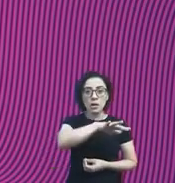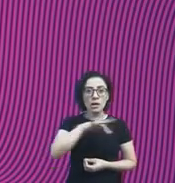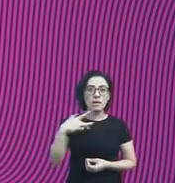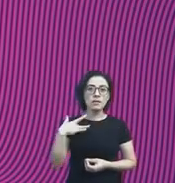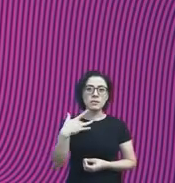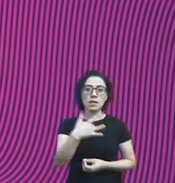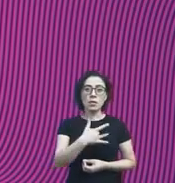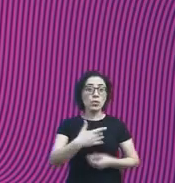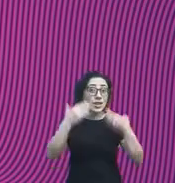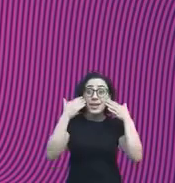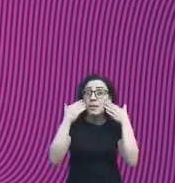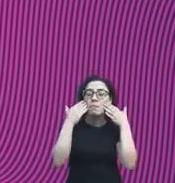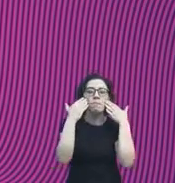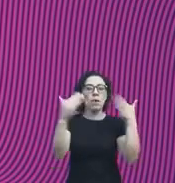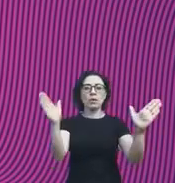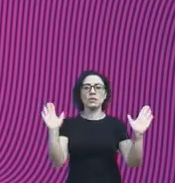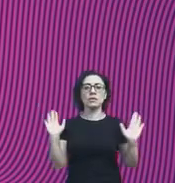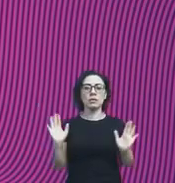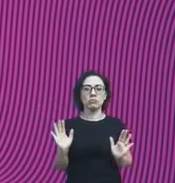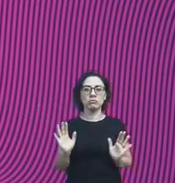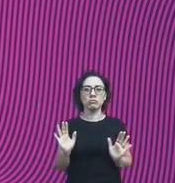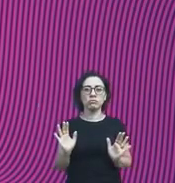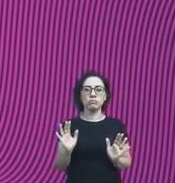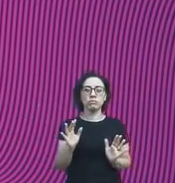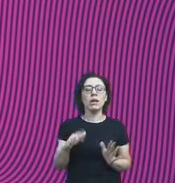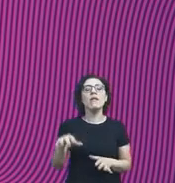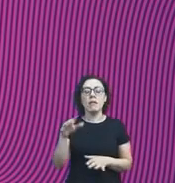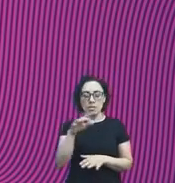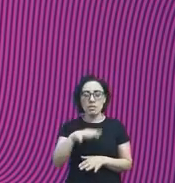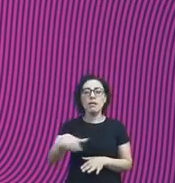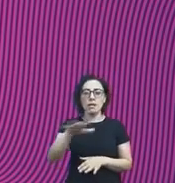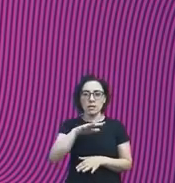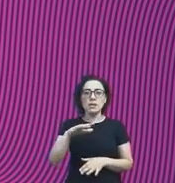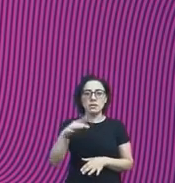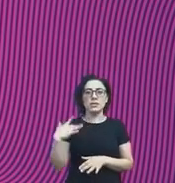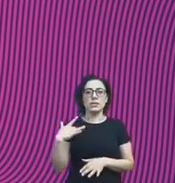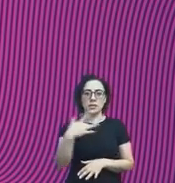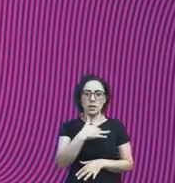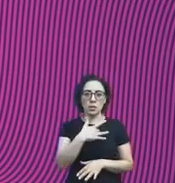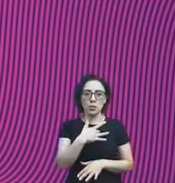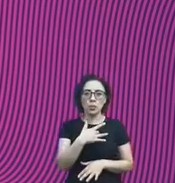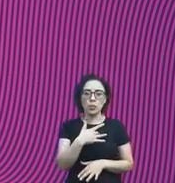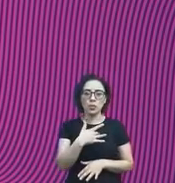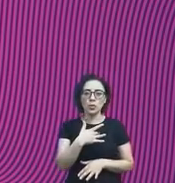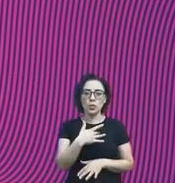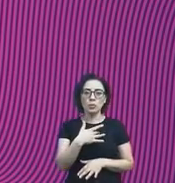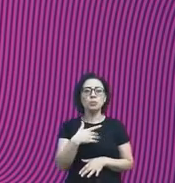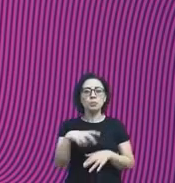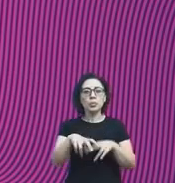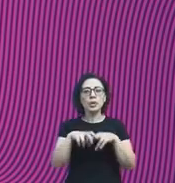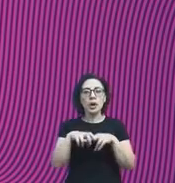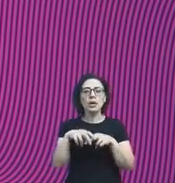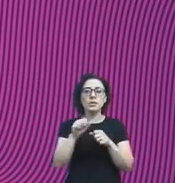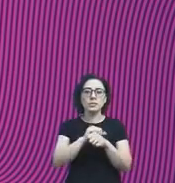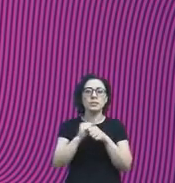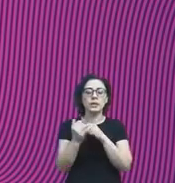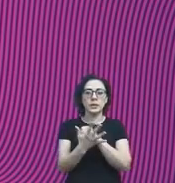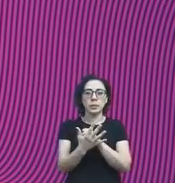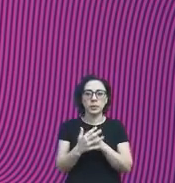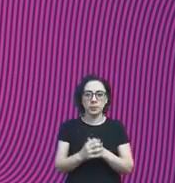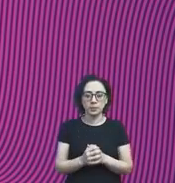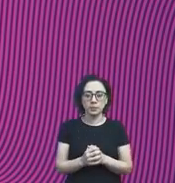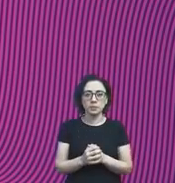pandemia. Da forma como vejo, o sistema de saúde no Brasil está chegando a um